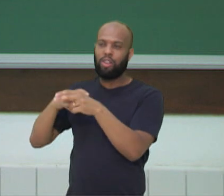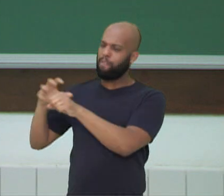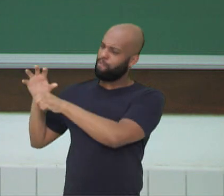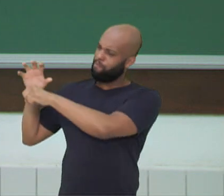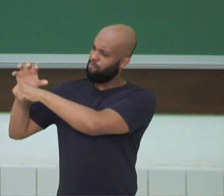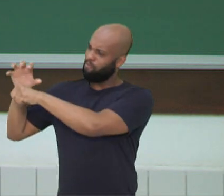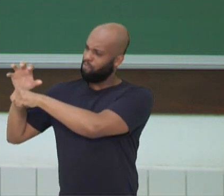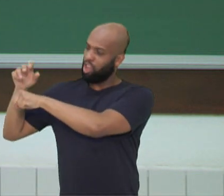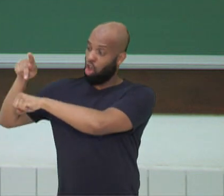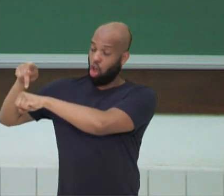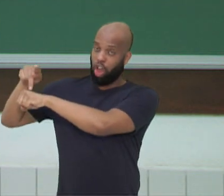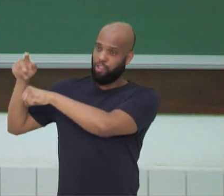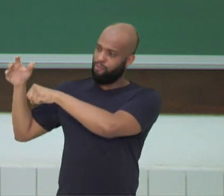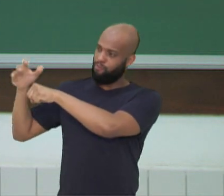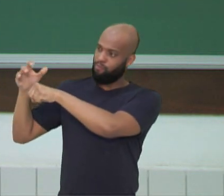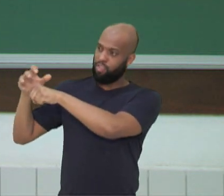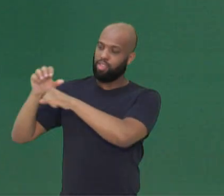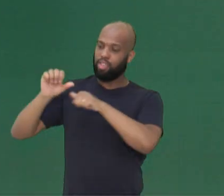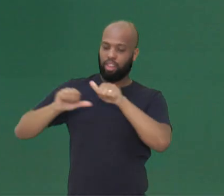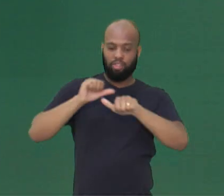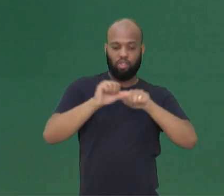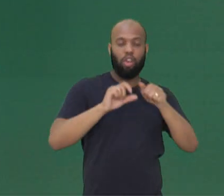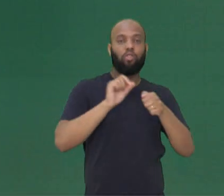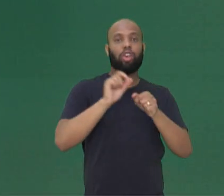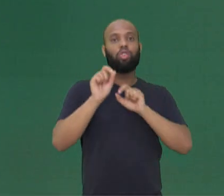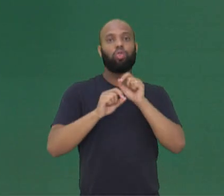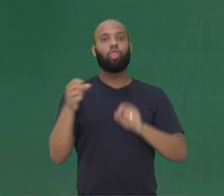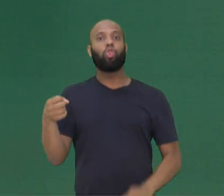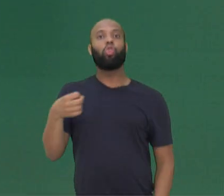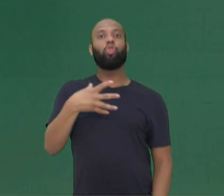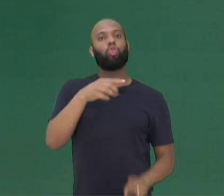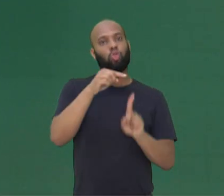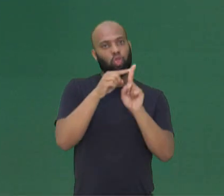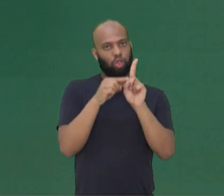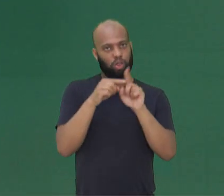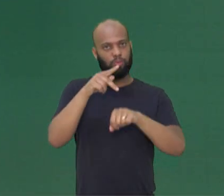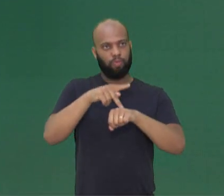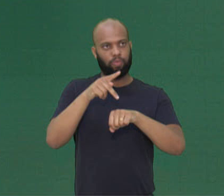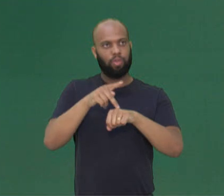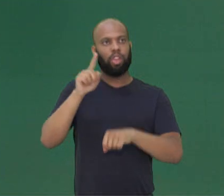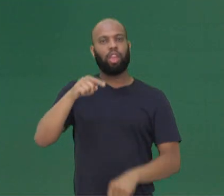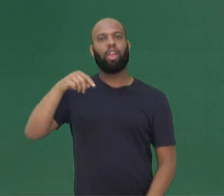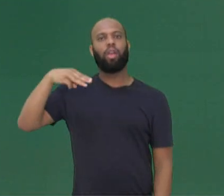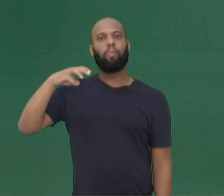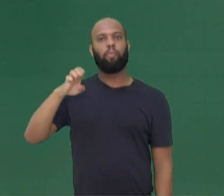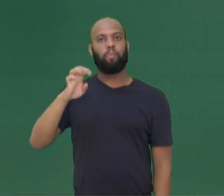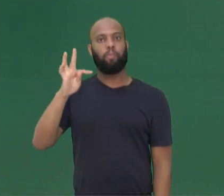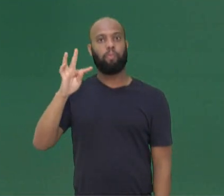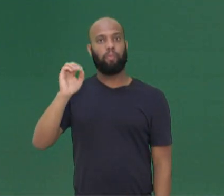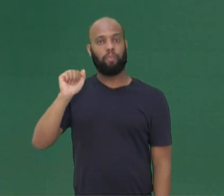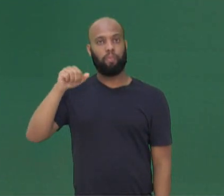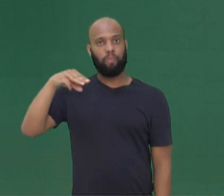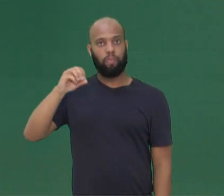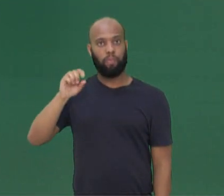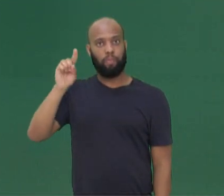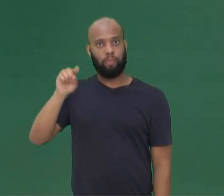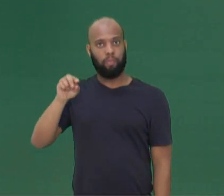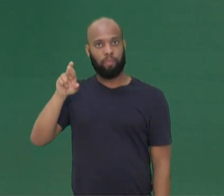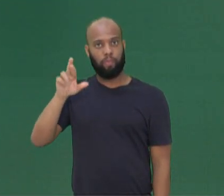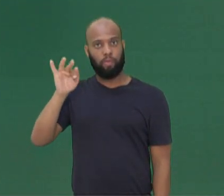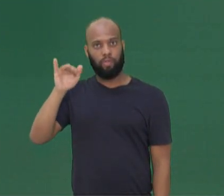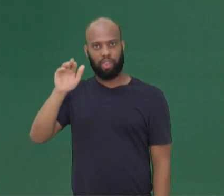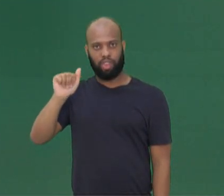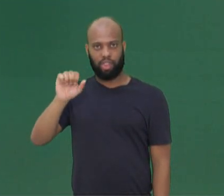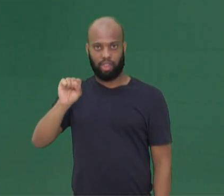ela se transforma e origina um novo tipo, metamórficas. Já que a gente falou agora